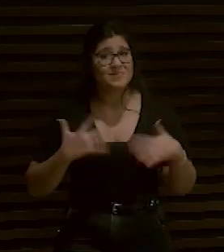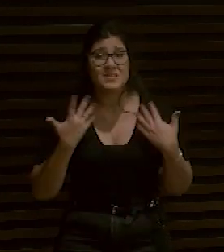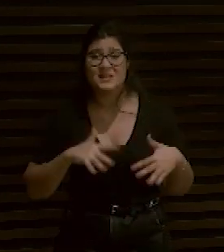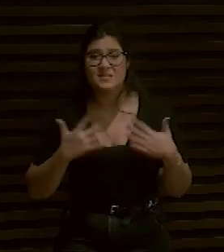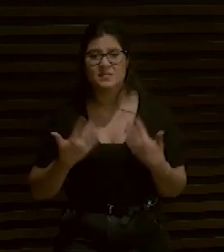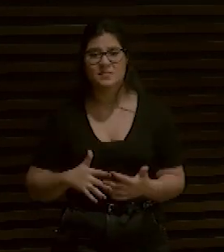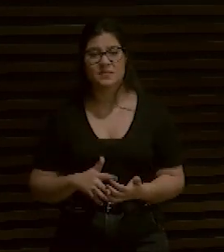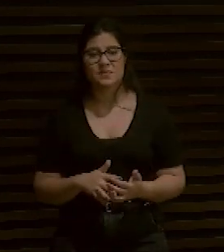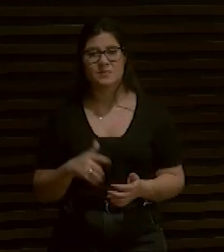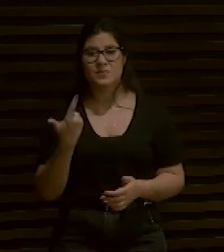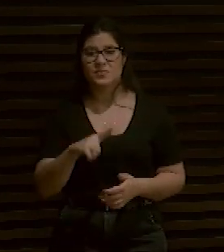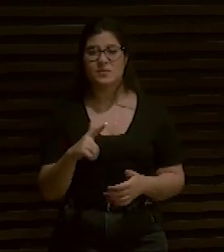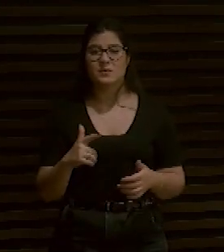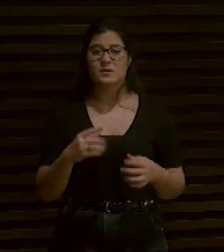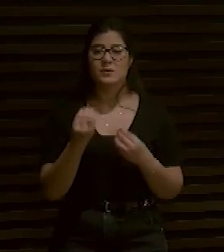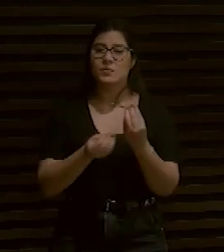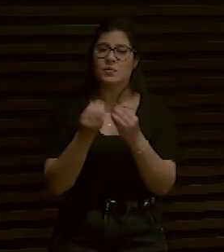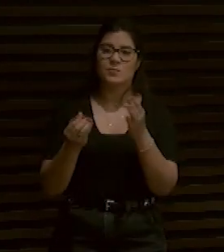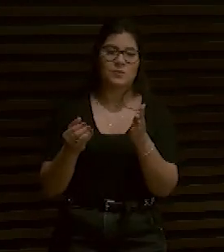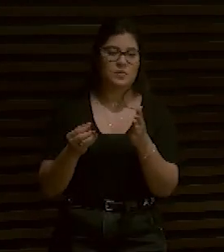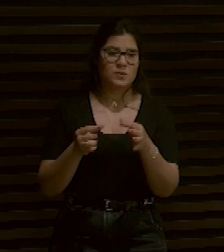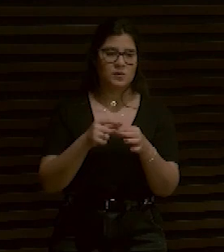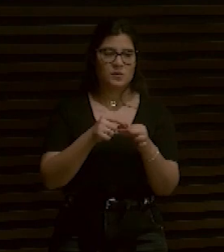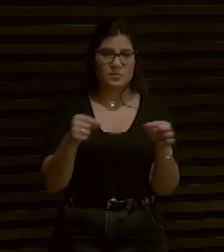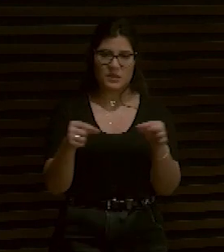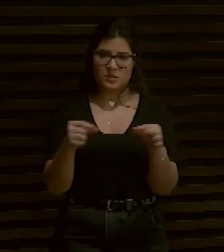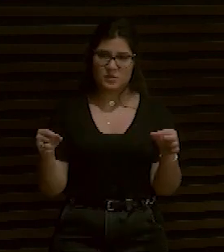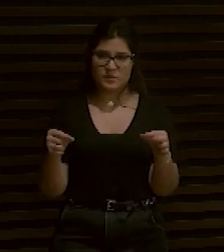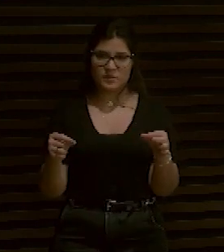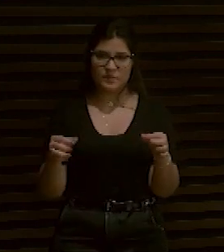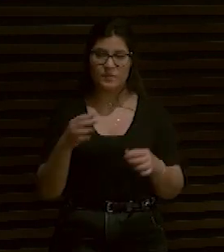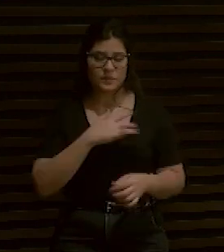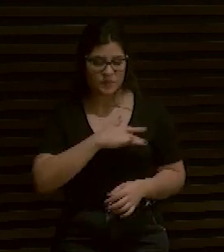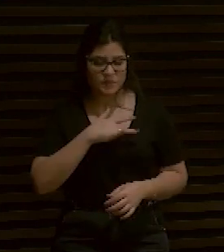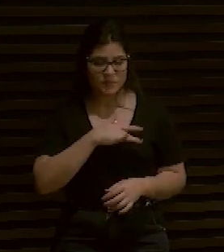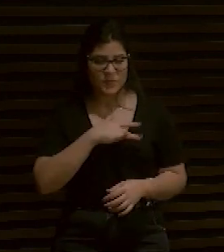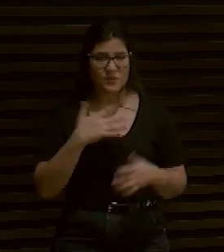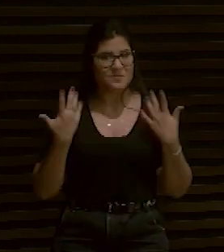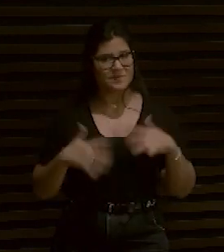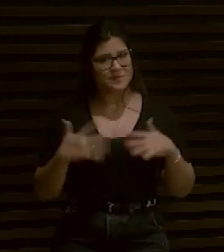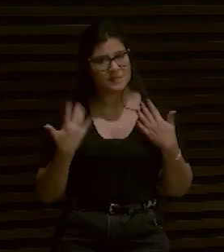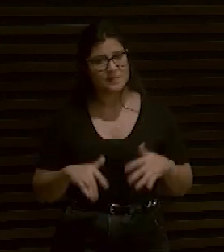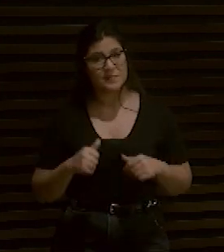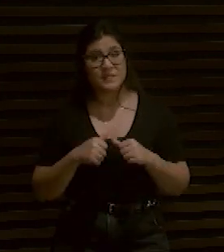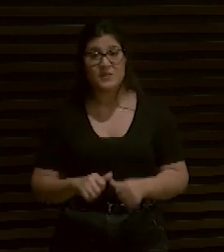que foi. Uma misericórdia sobrenatural. É isso que aconteceu na cruz